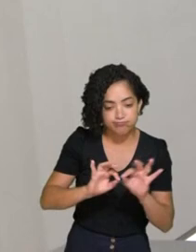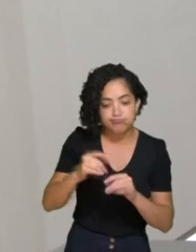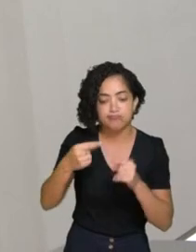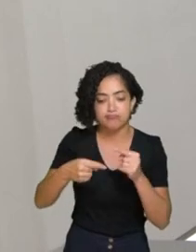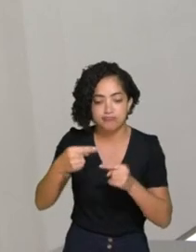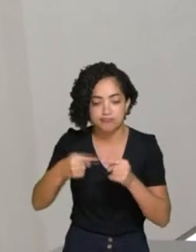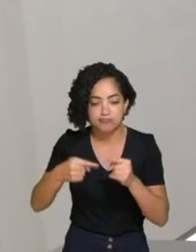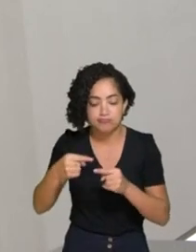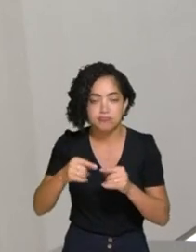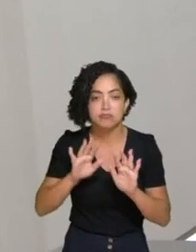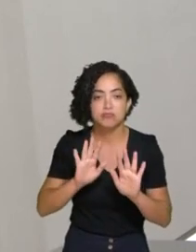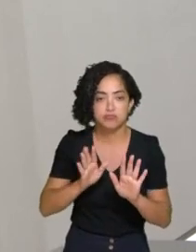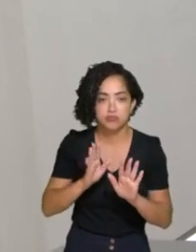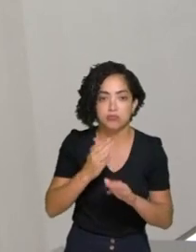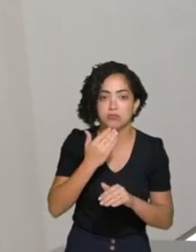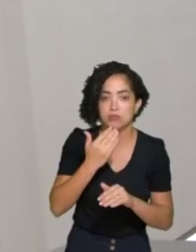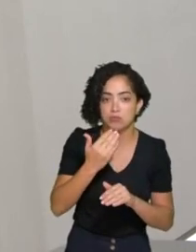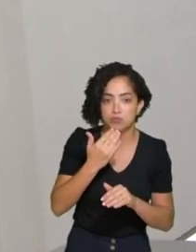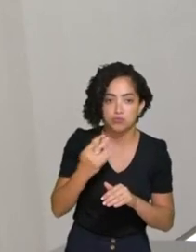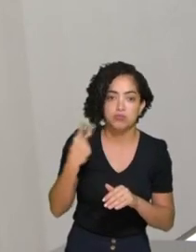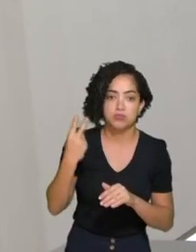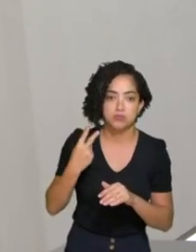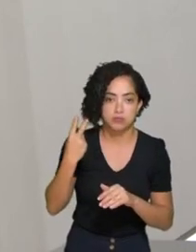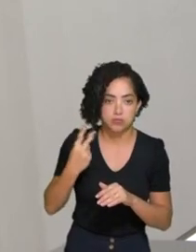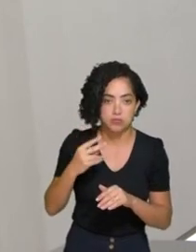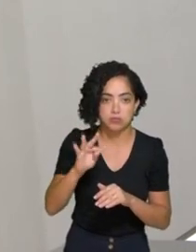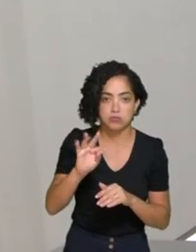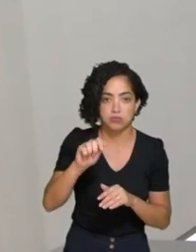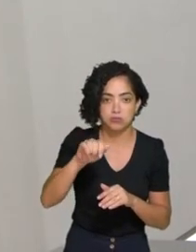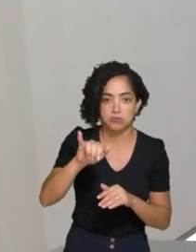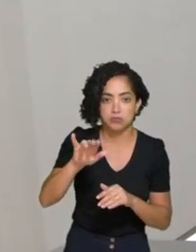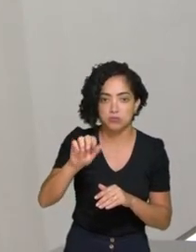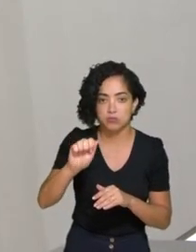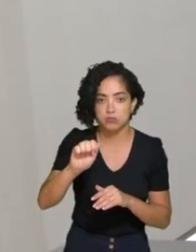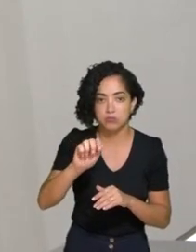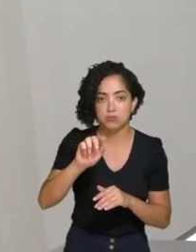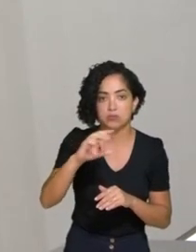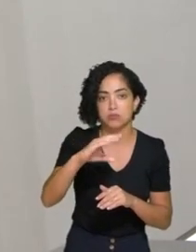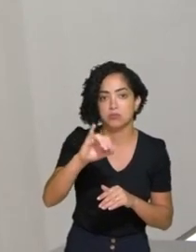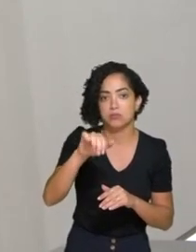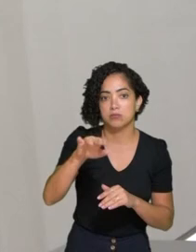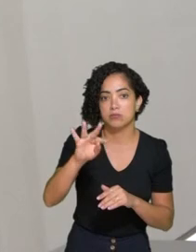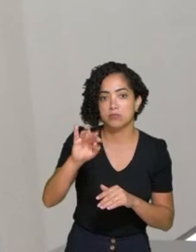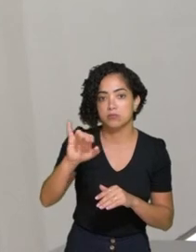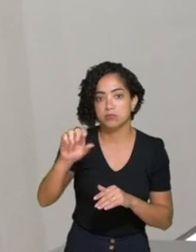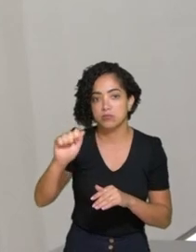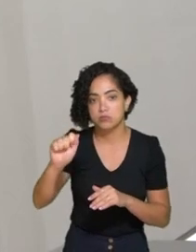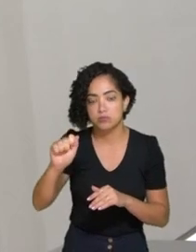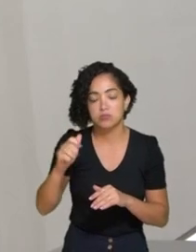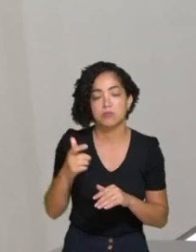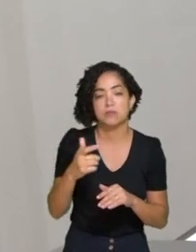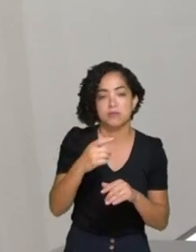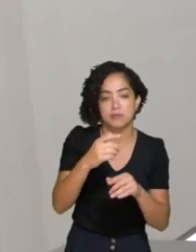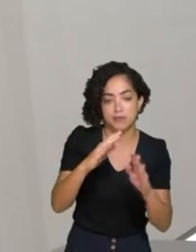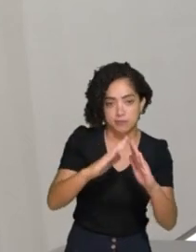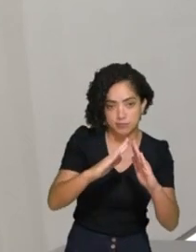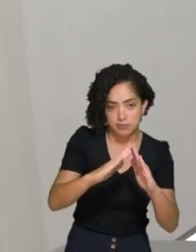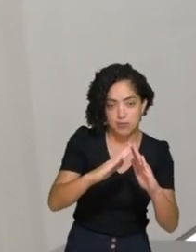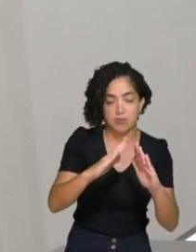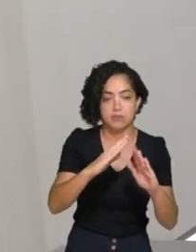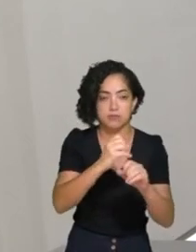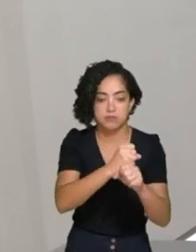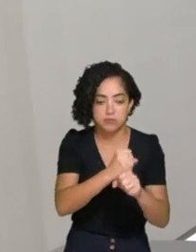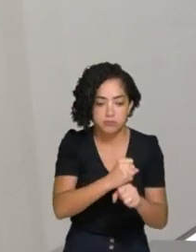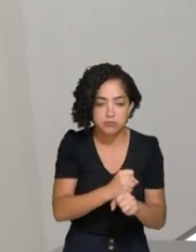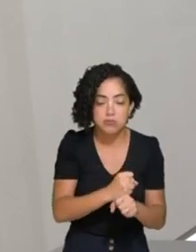das vereadoras Tânia e da vereadora Cíntia para que essa casa seja construída. Precisa de um terreno de 6